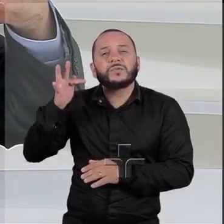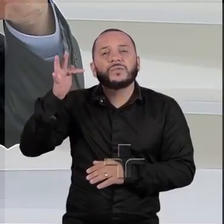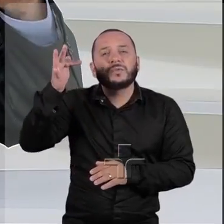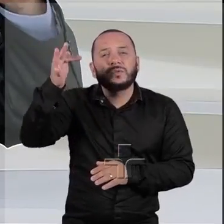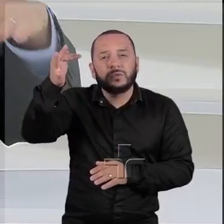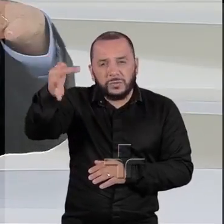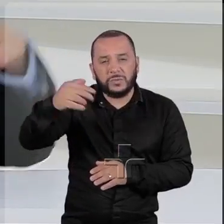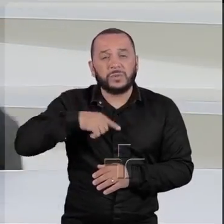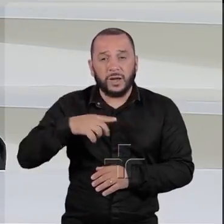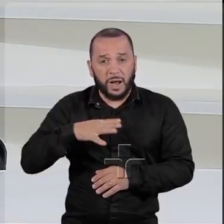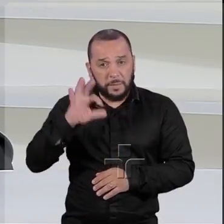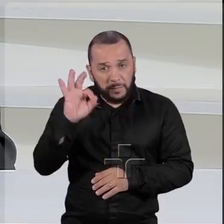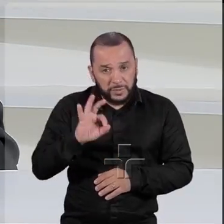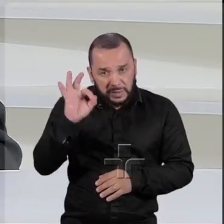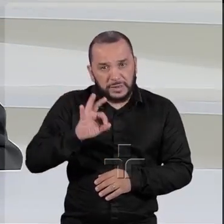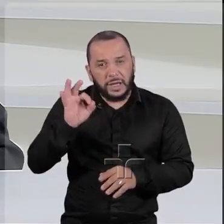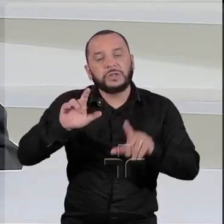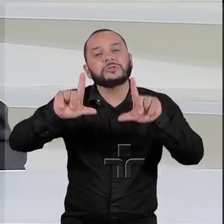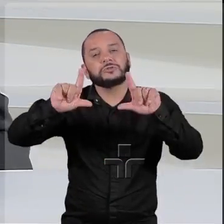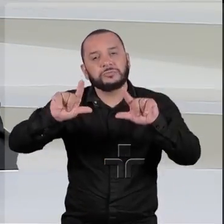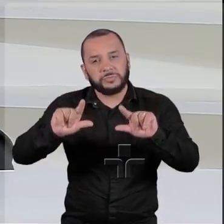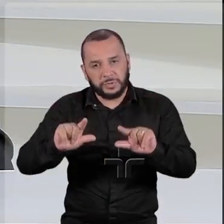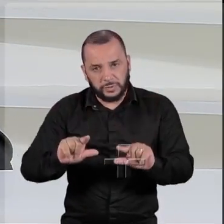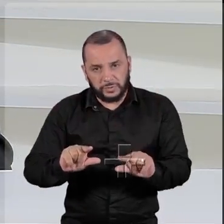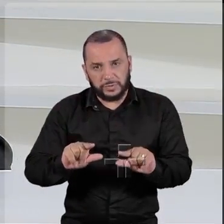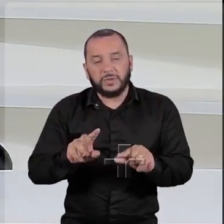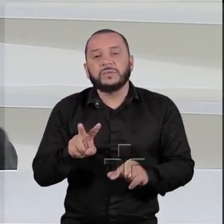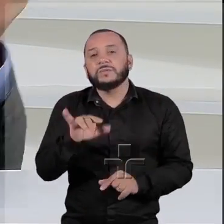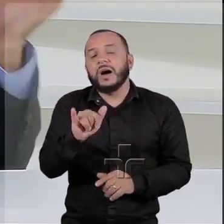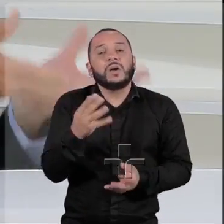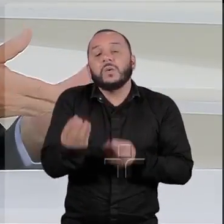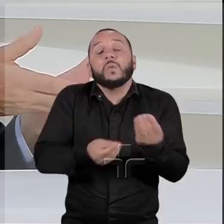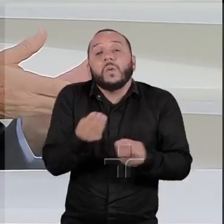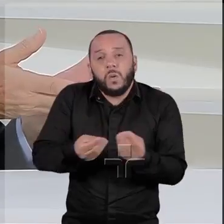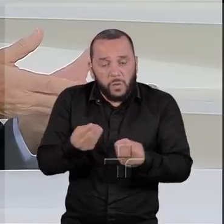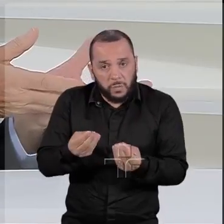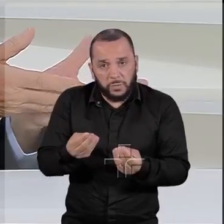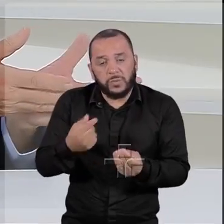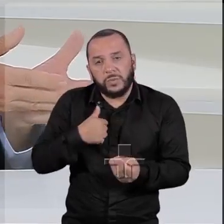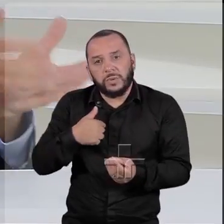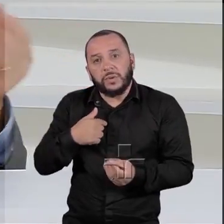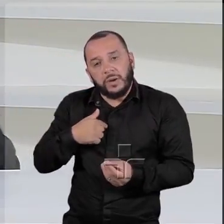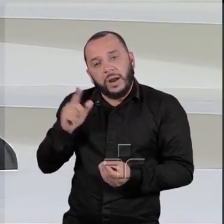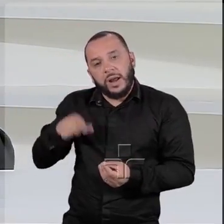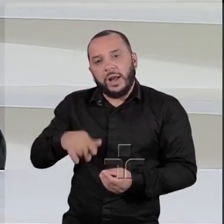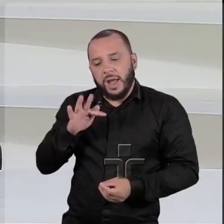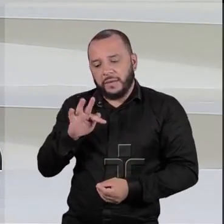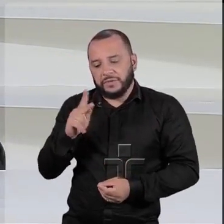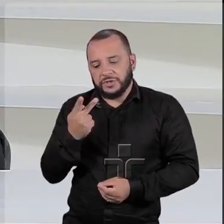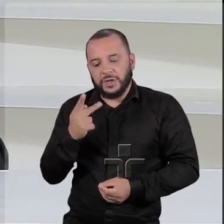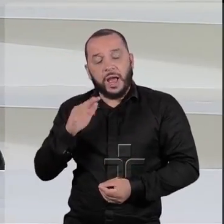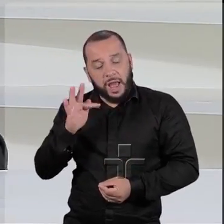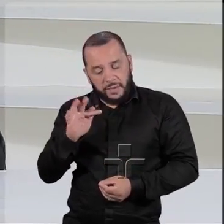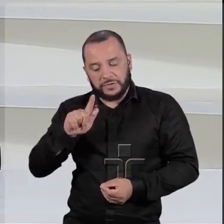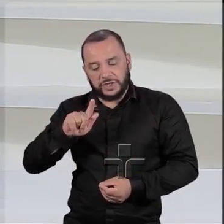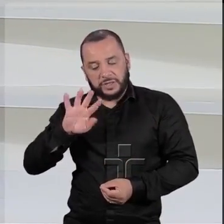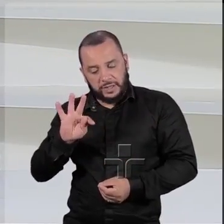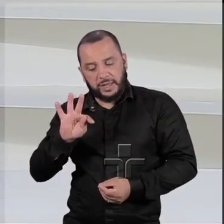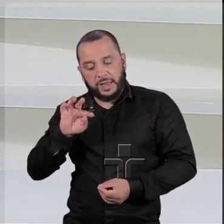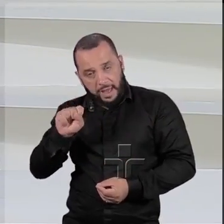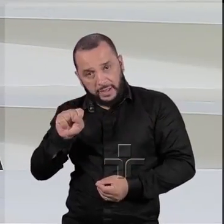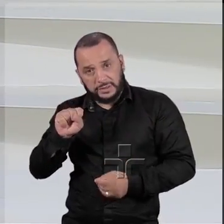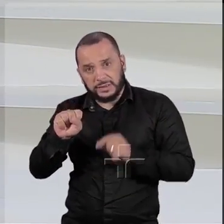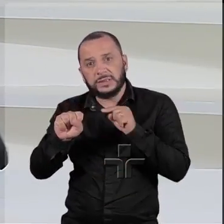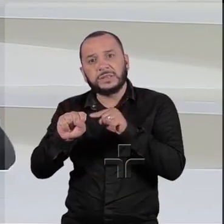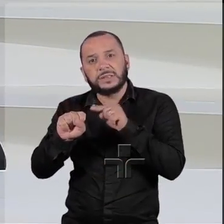as alíquotas sobre a folha. E da onde vai vir a capitalização? Do fundo de garantia. Nós vamos mudar a destinação do fundo